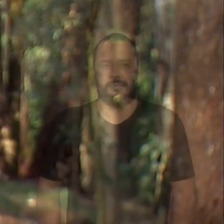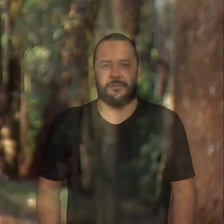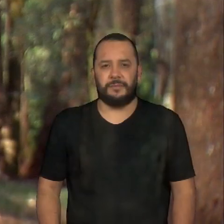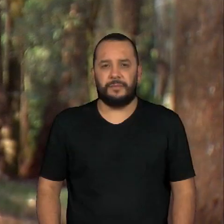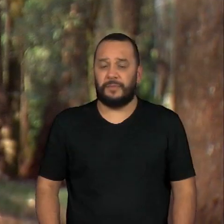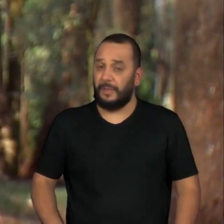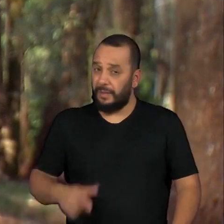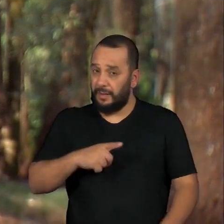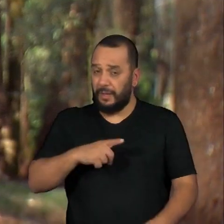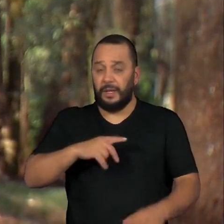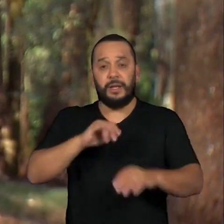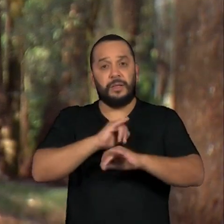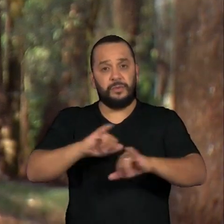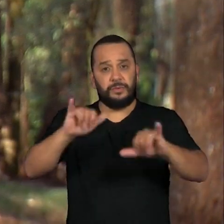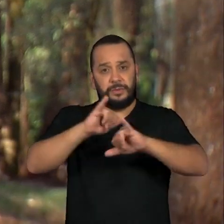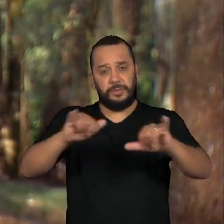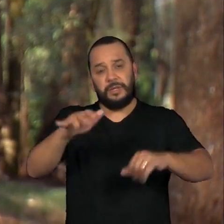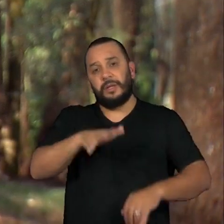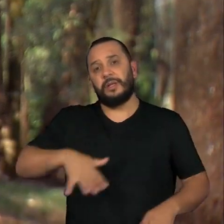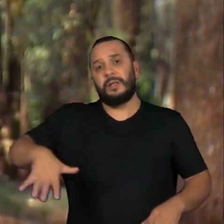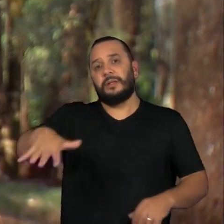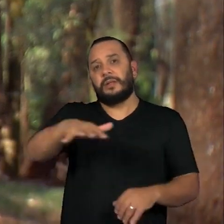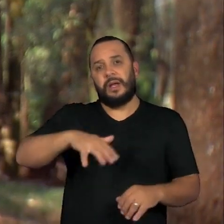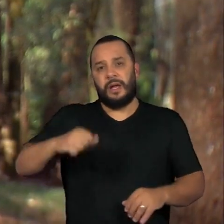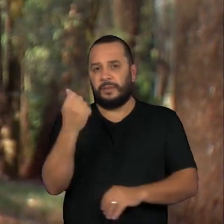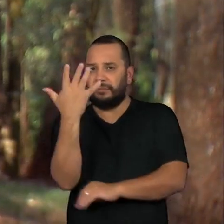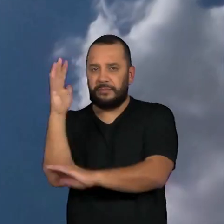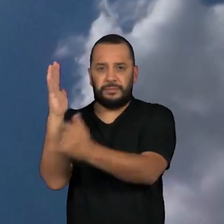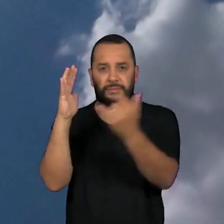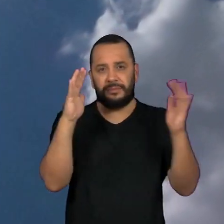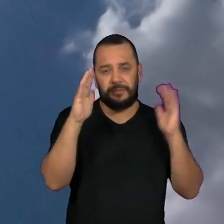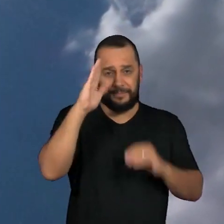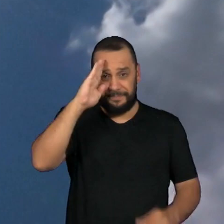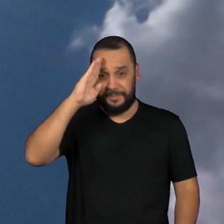Vamos às notícias da área socioambiental que tiveram destaque.